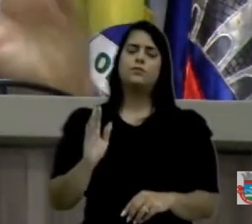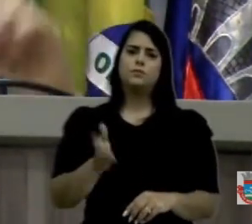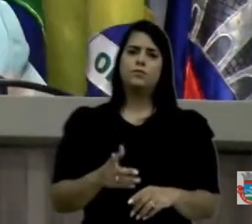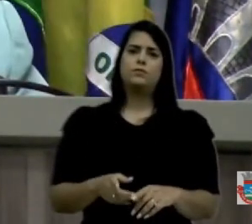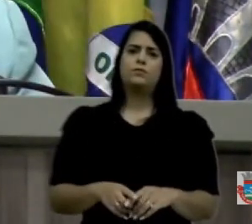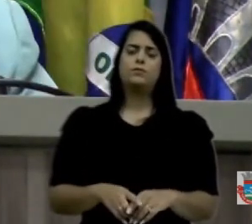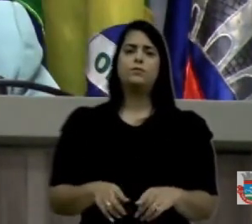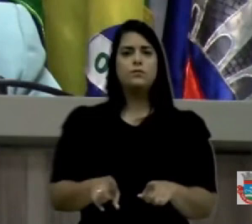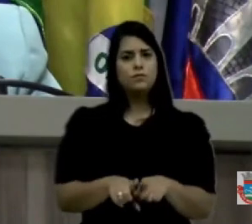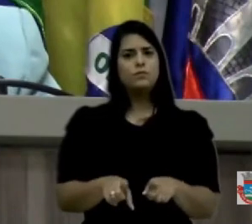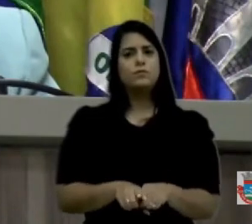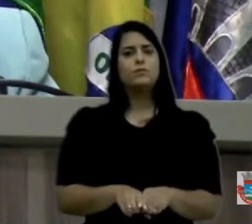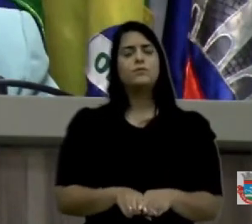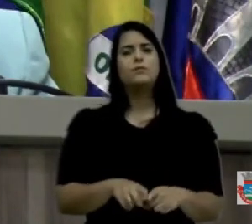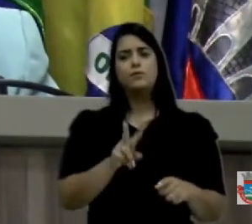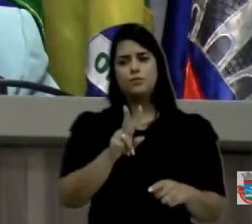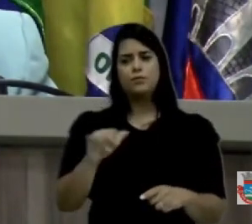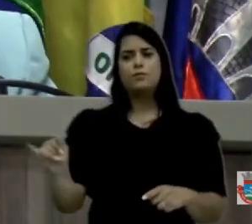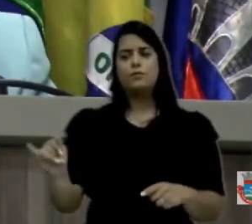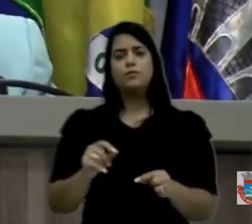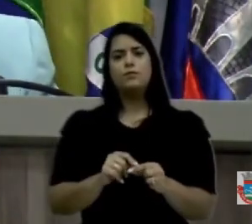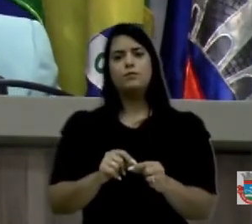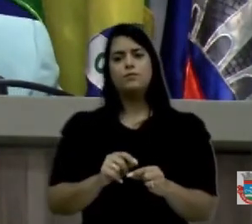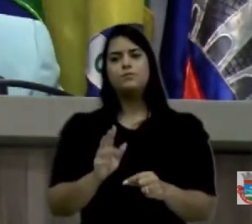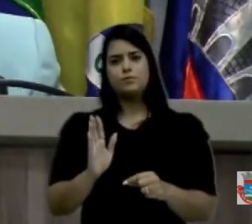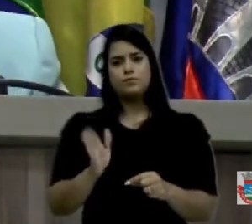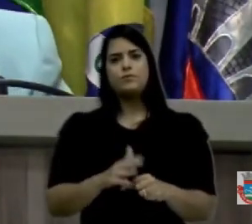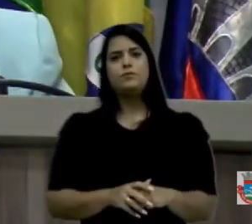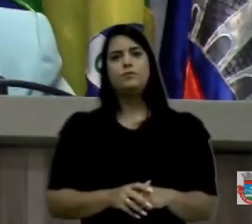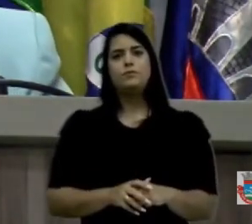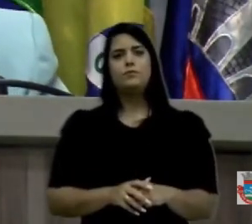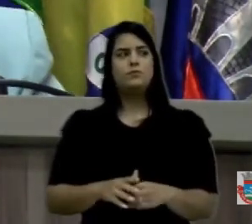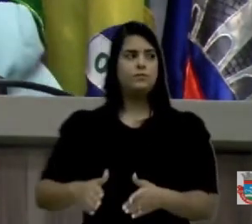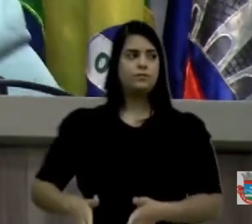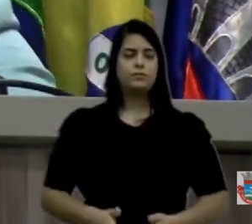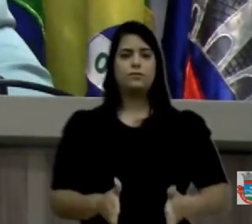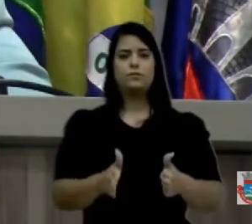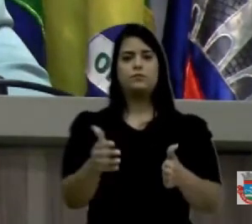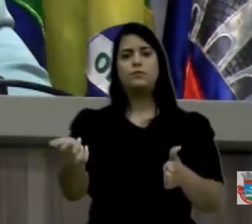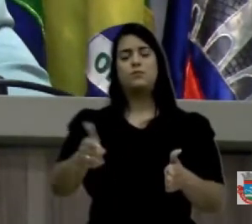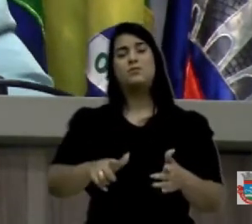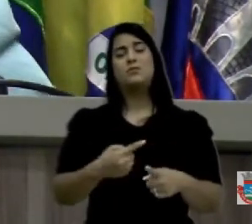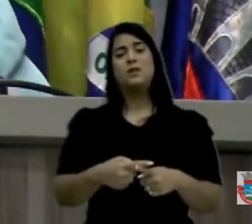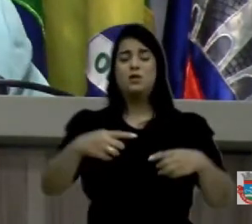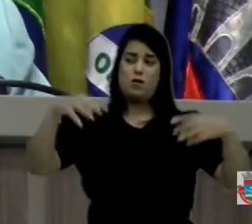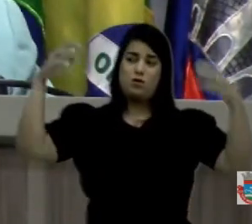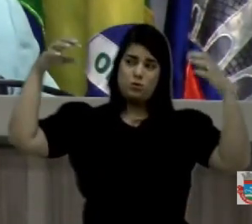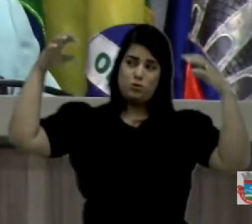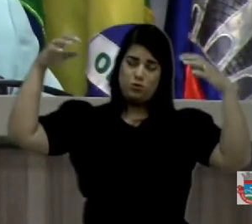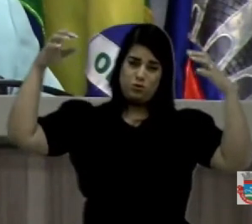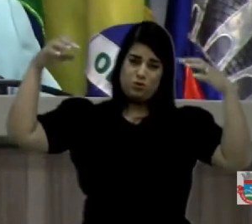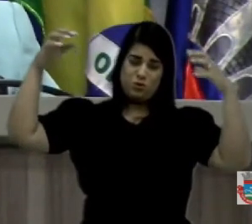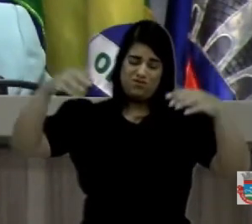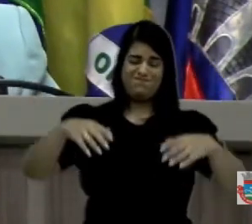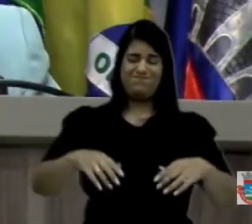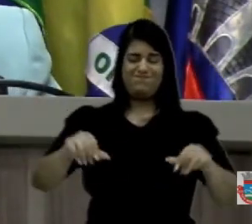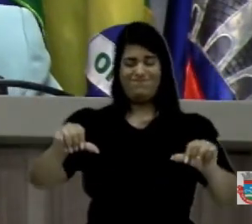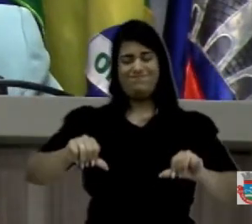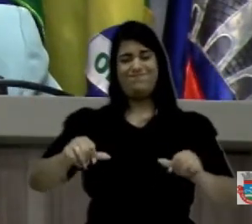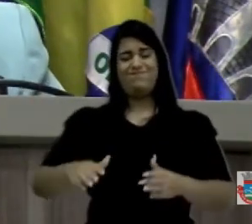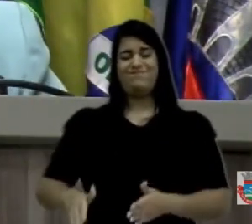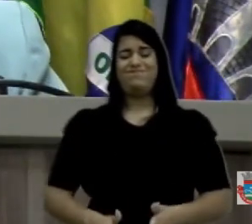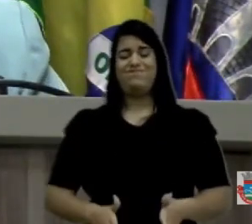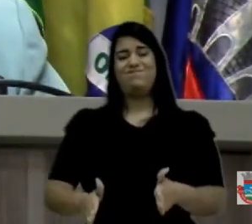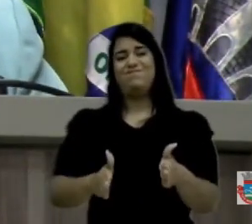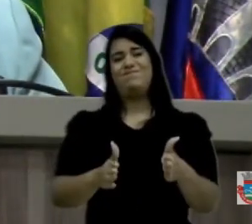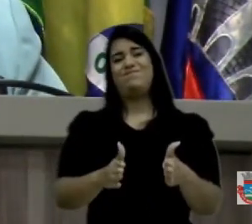der a máquina já vai fazer aquela Estrada novamente porque a gente sabe que quando chove danifica as estradas e tem lugar que